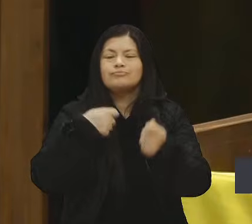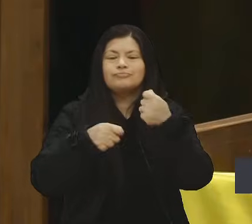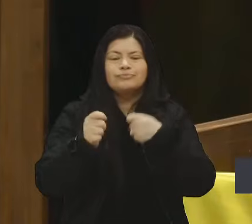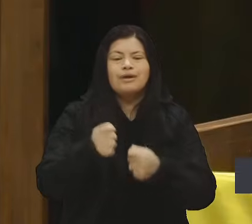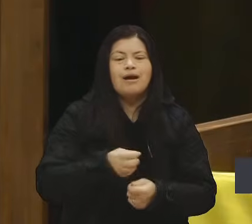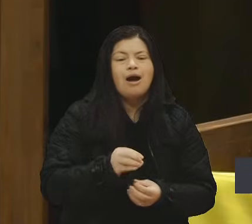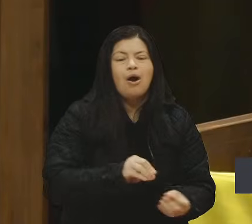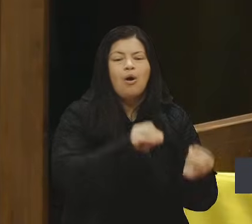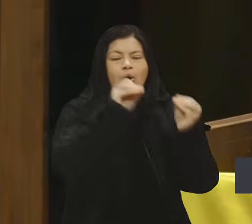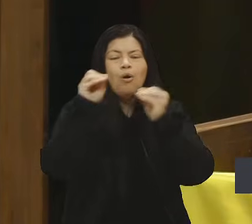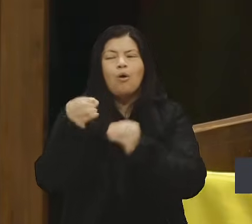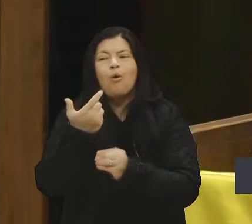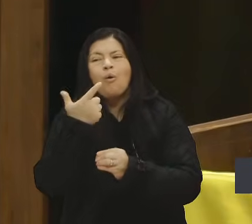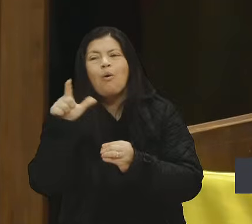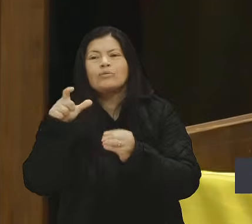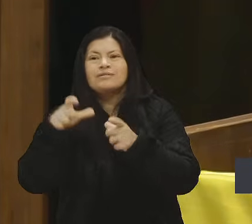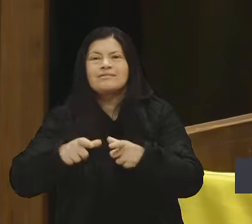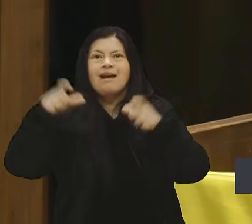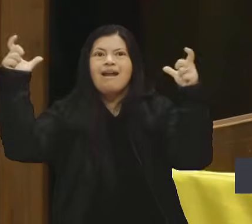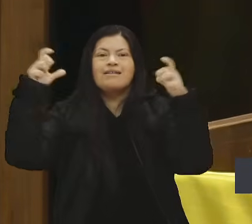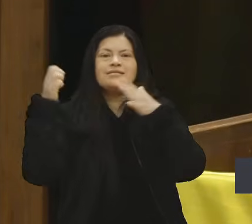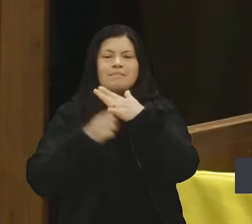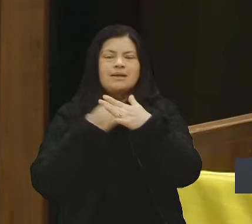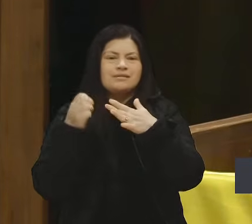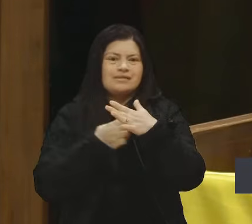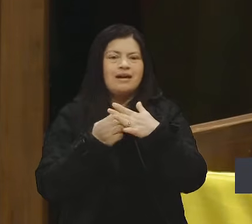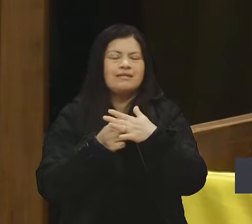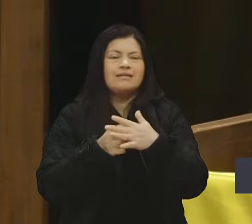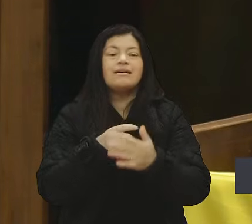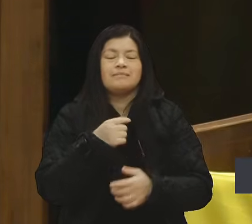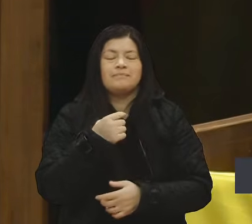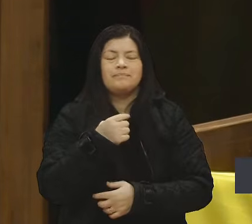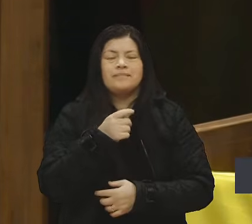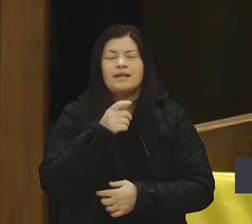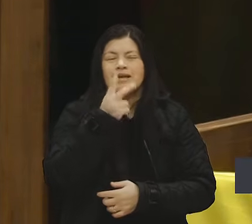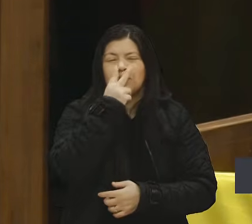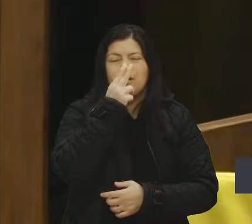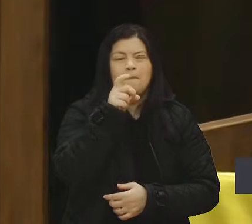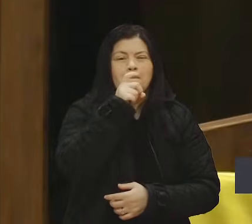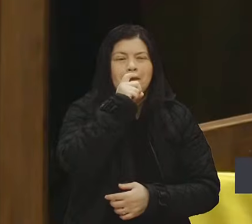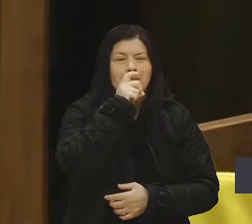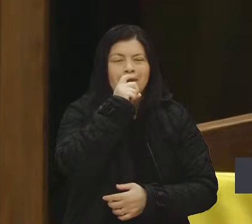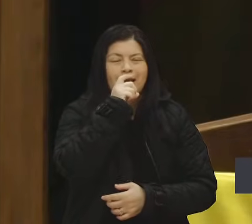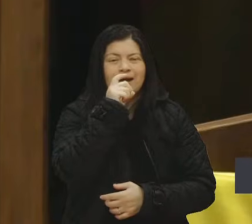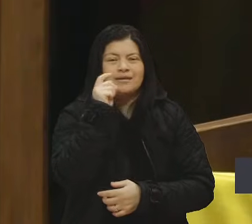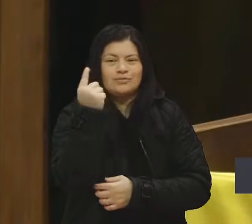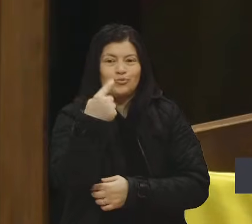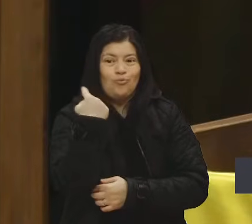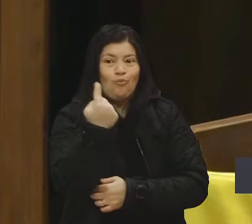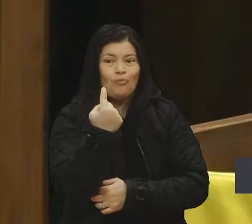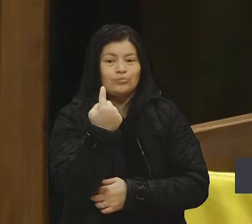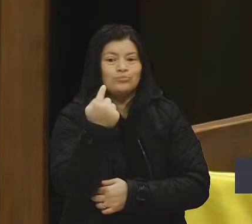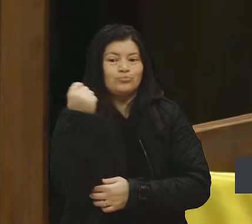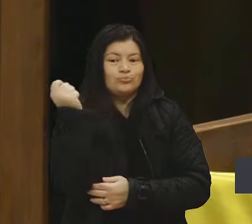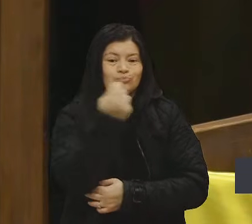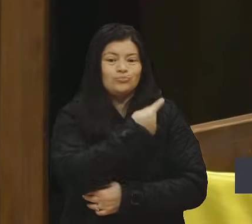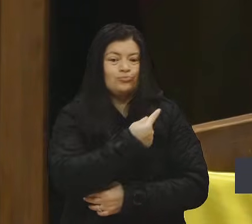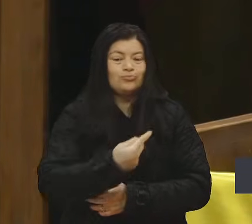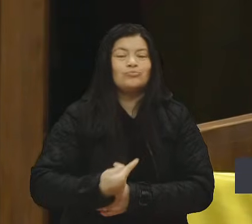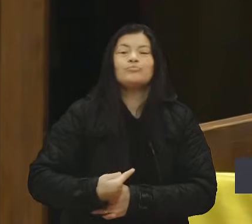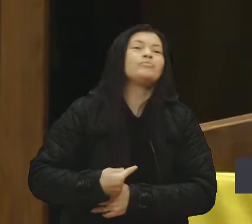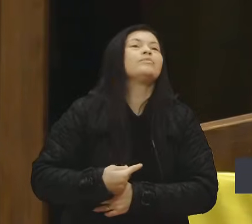grandes empresários. E, inclusive, o pai do nosso governador já disse que, a partir de agora, o governador vai se